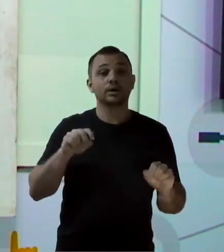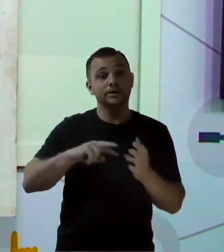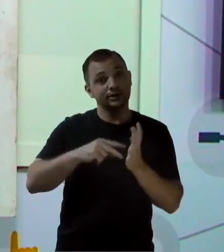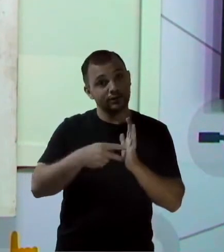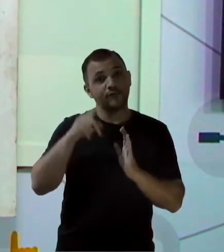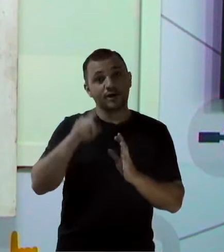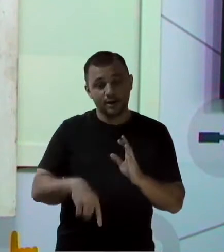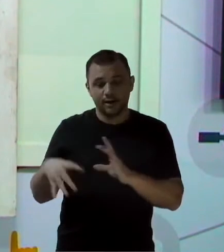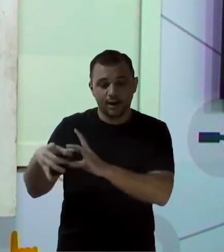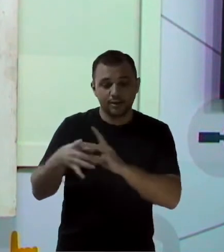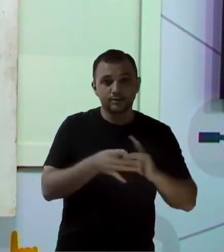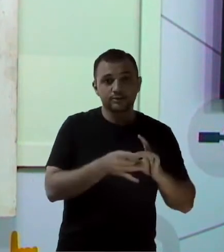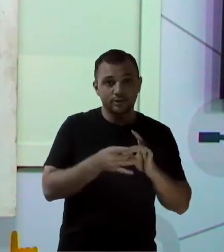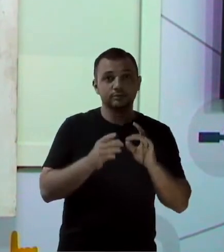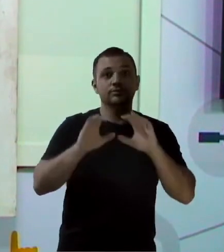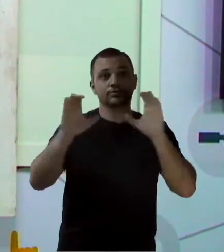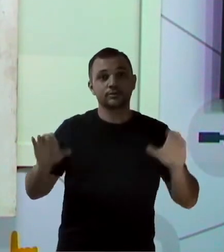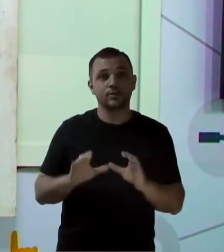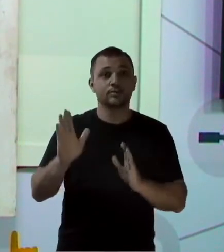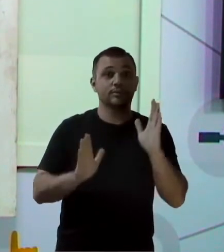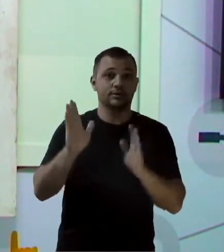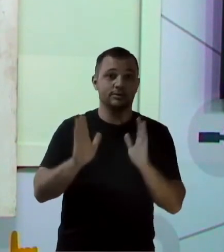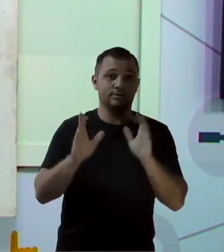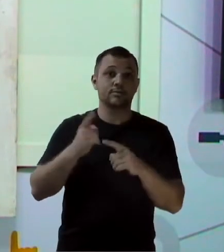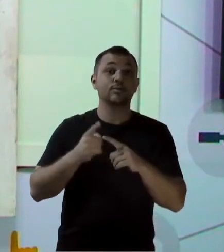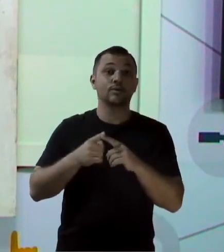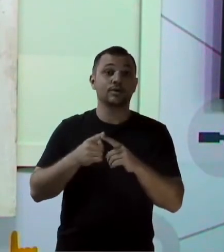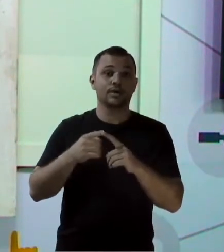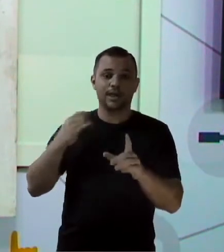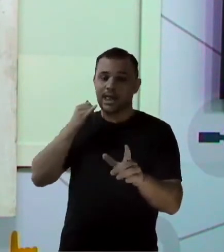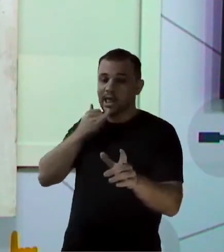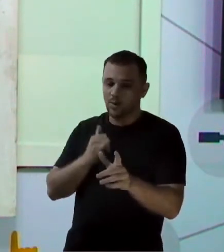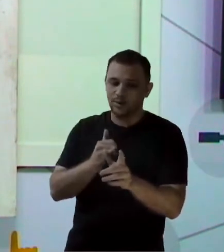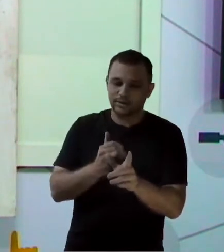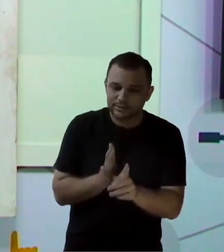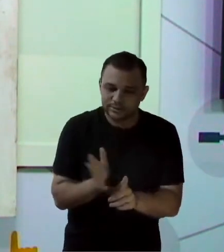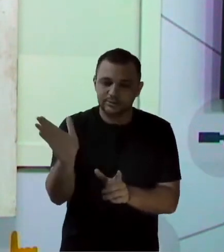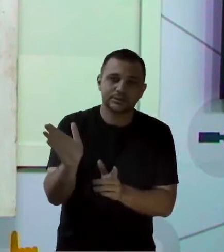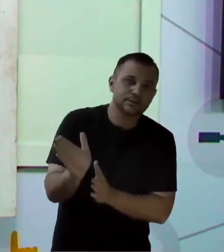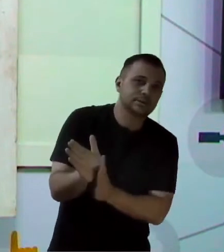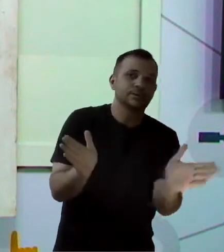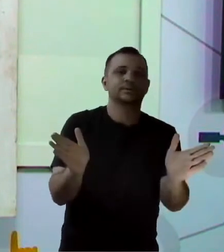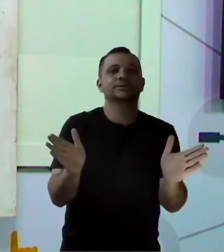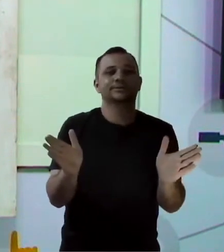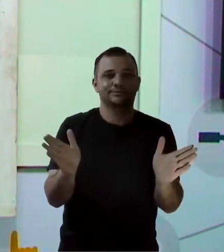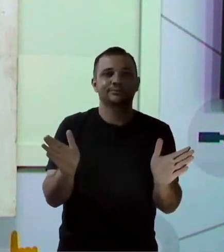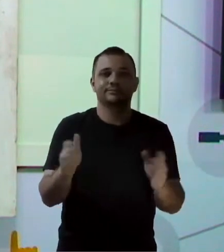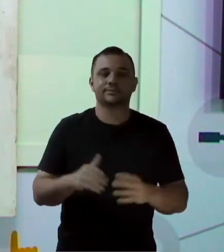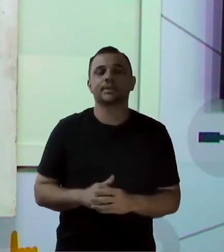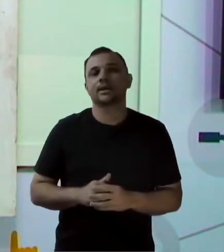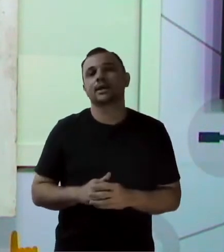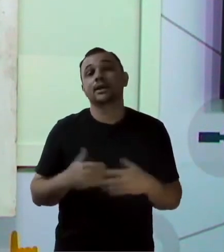Tá? Você ofereceu outros caminhos para a corrente elétrica seguir. Então, olha para cá. Então, a